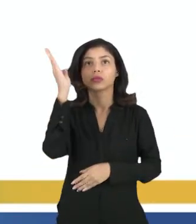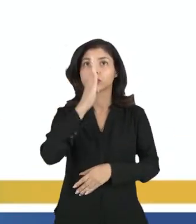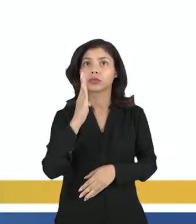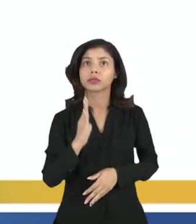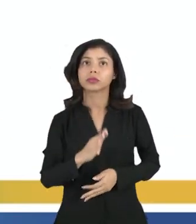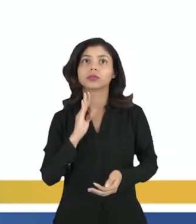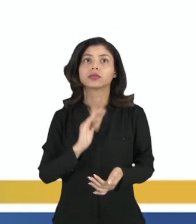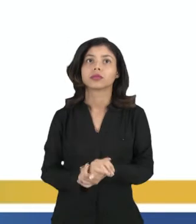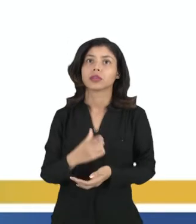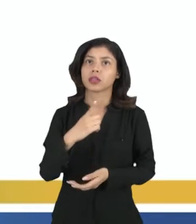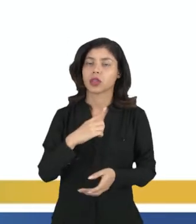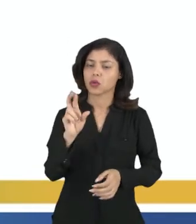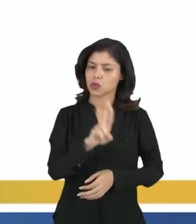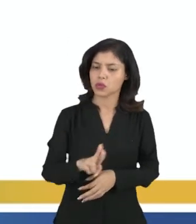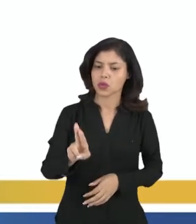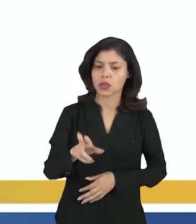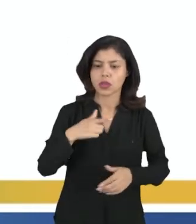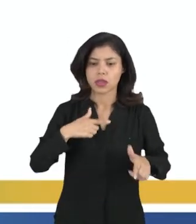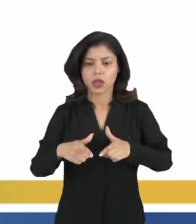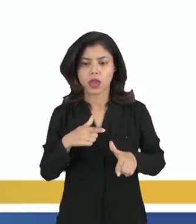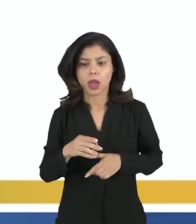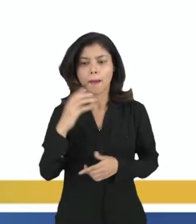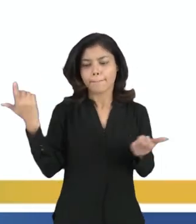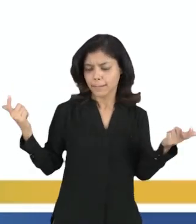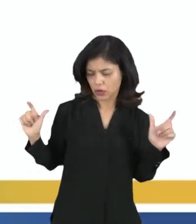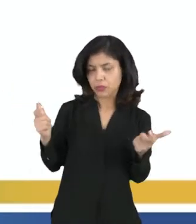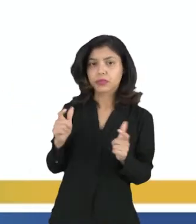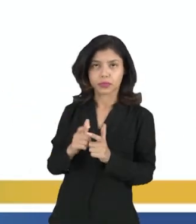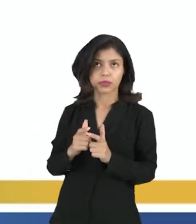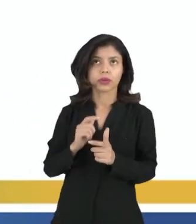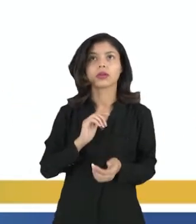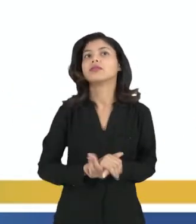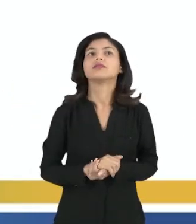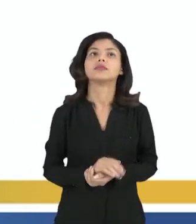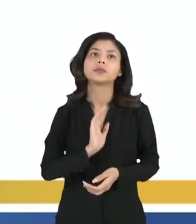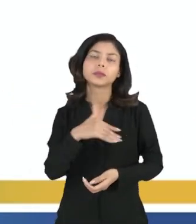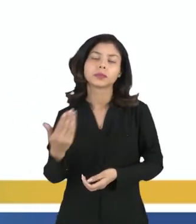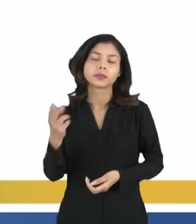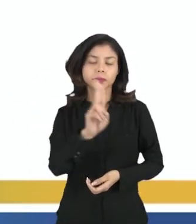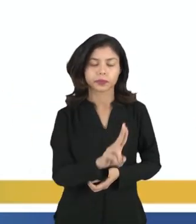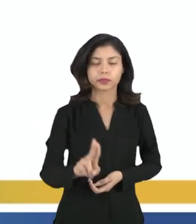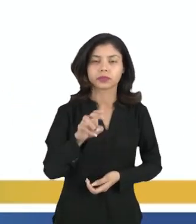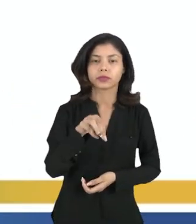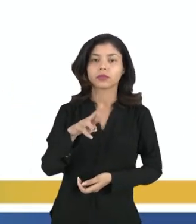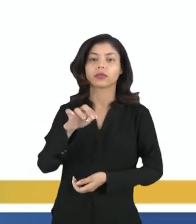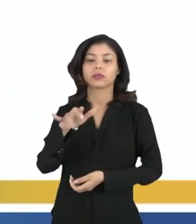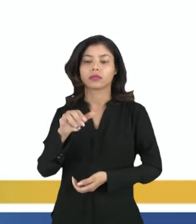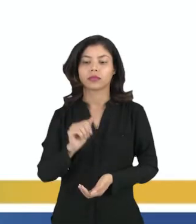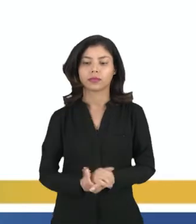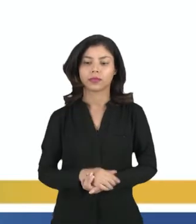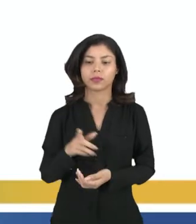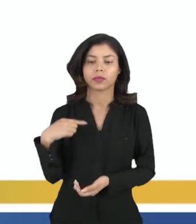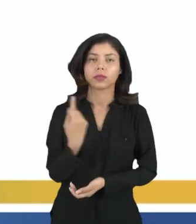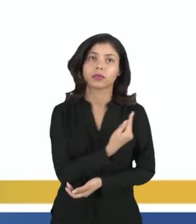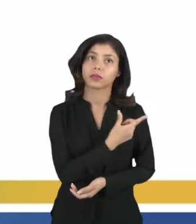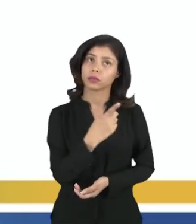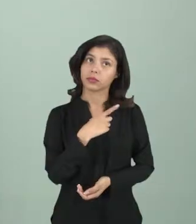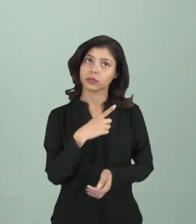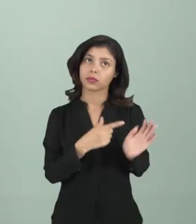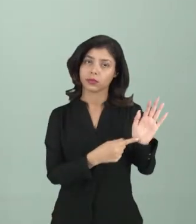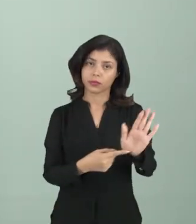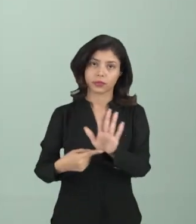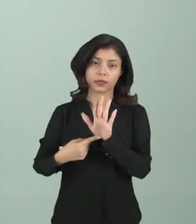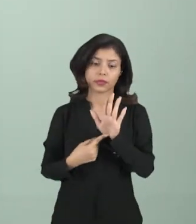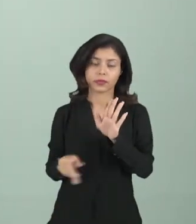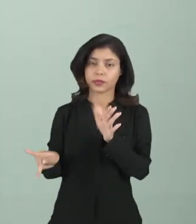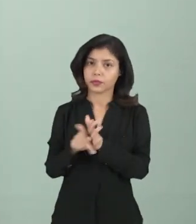nós utilizamos muito essa palavra minoria. Quando nós utilizamos a palavra minoria, nós estamos nos